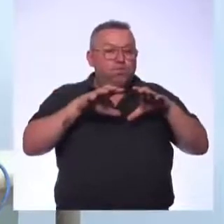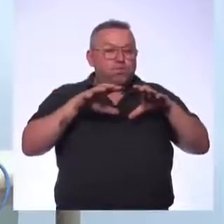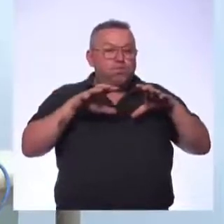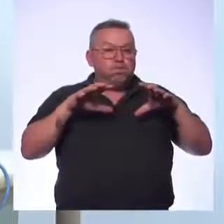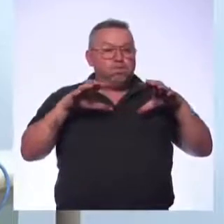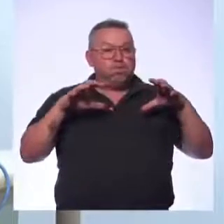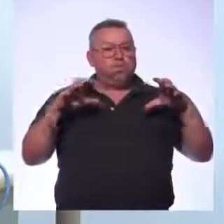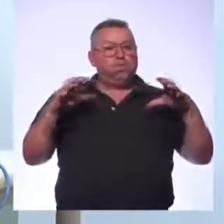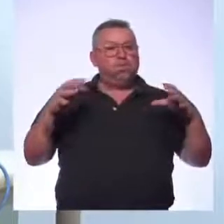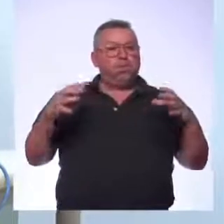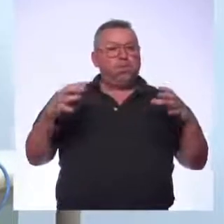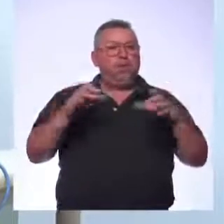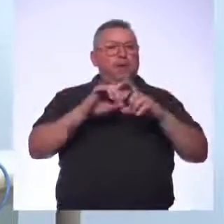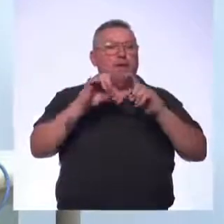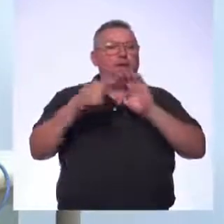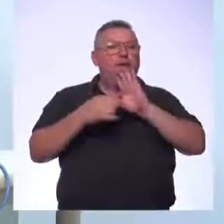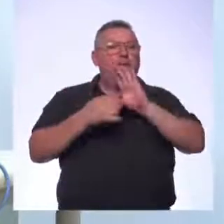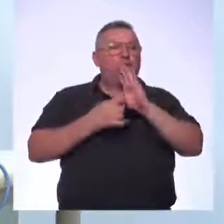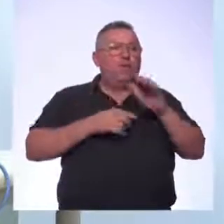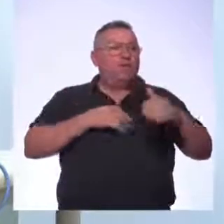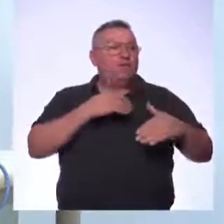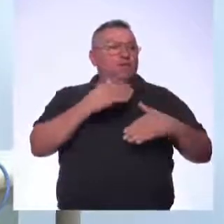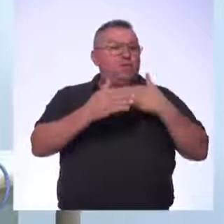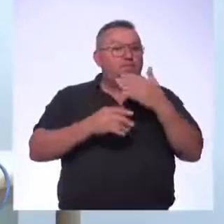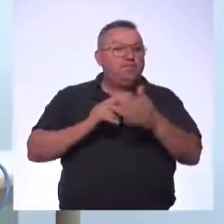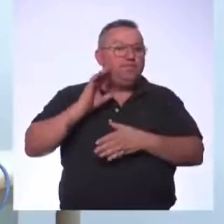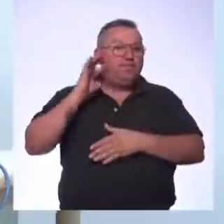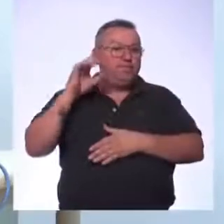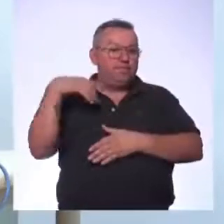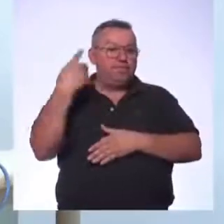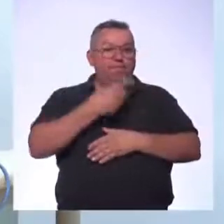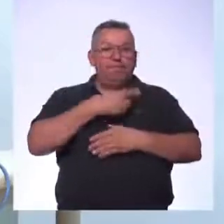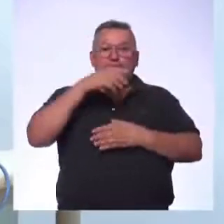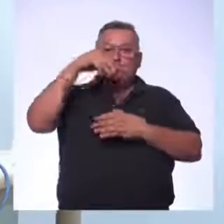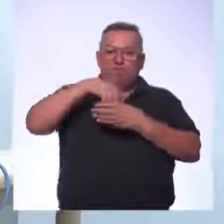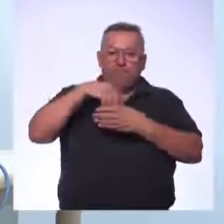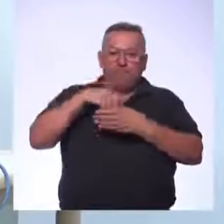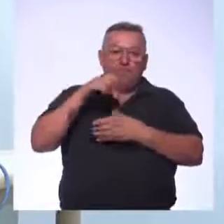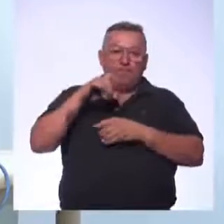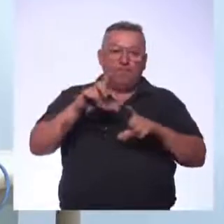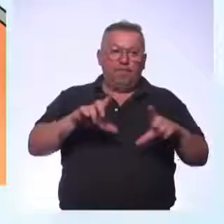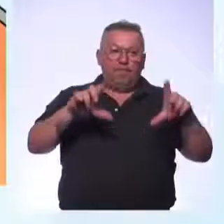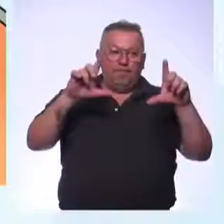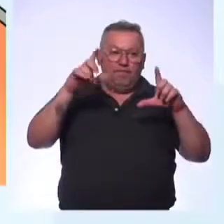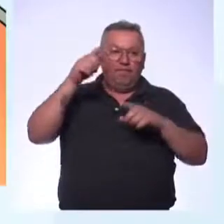mostra claramente esse processo que acontece no nosso interior. Então, quiser colocar mais